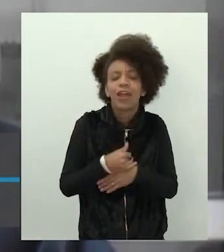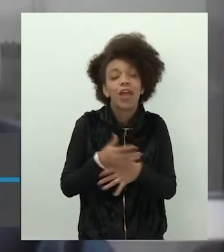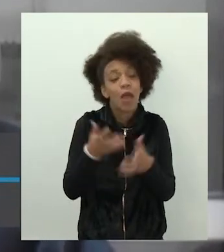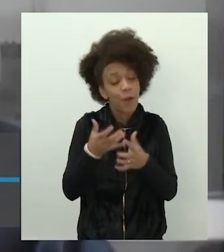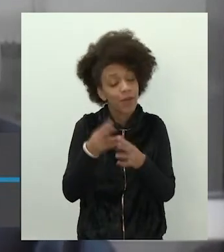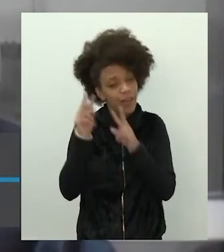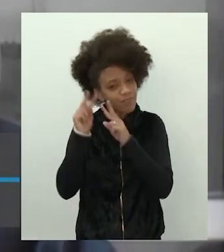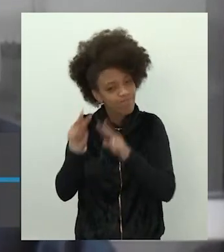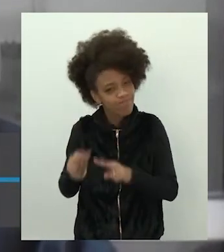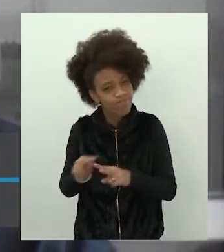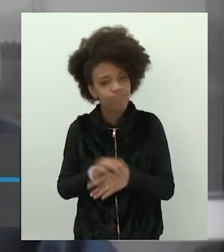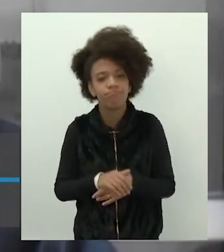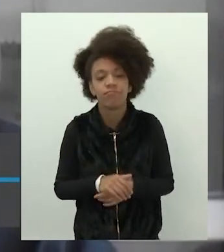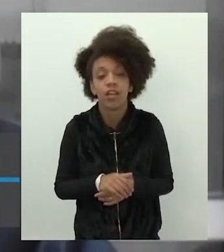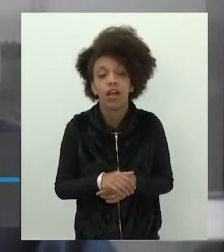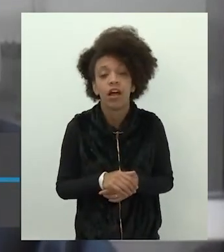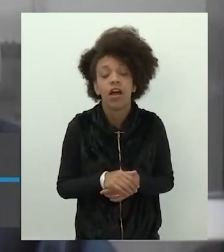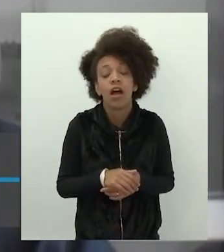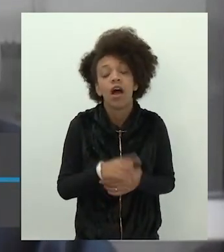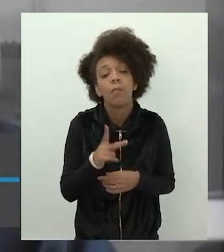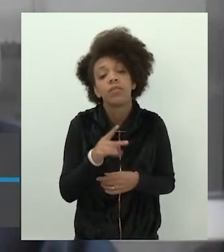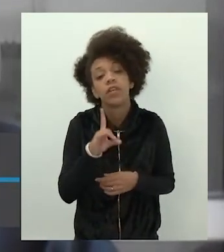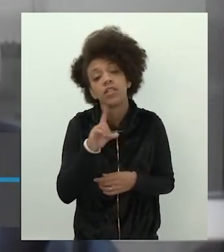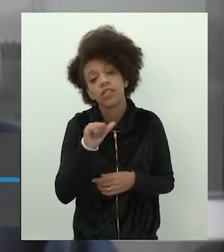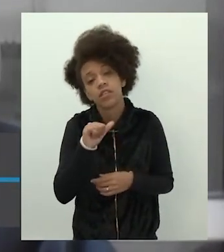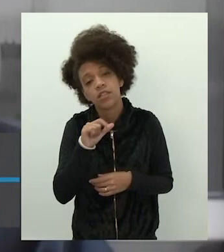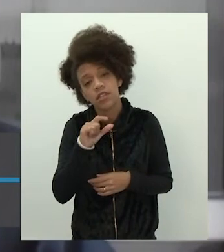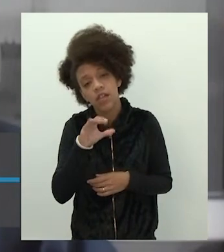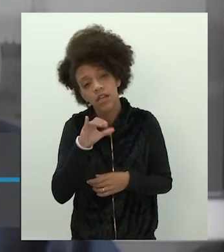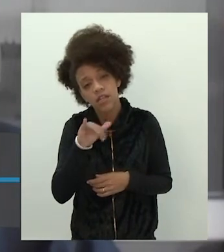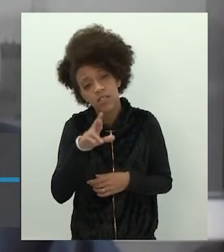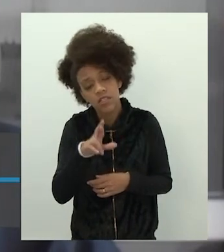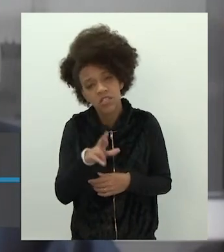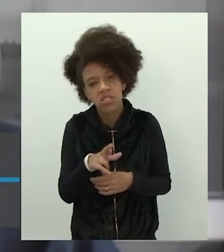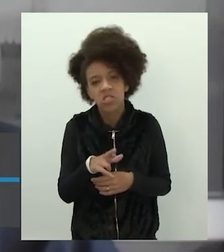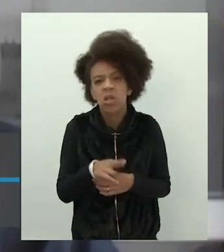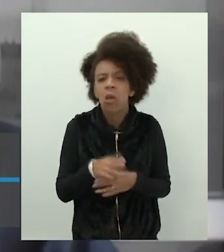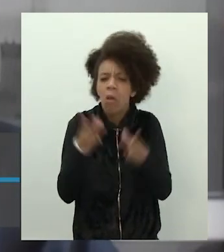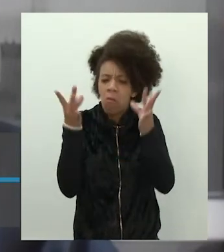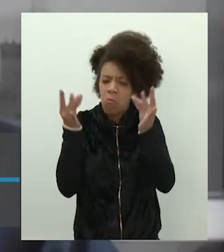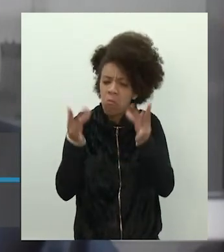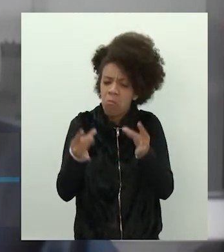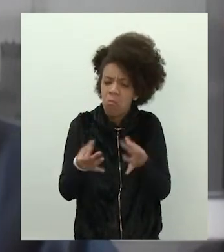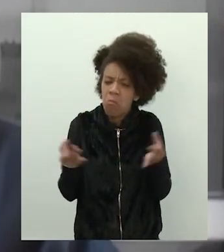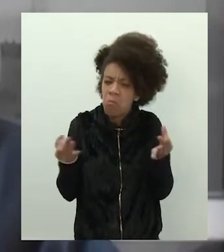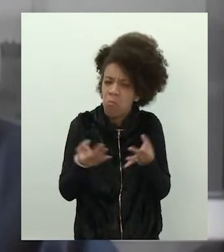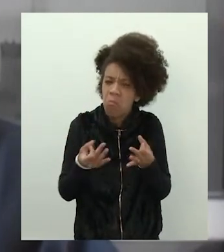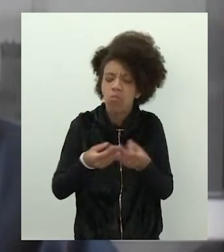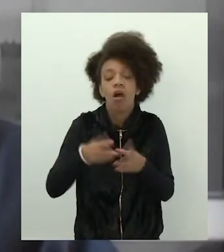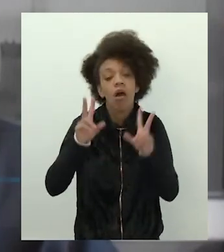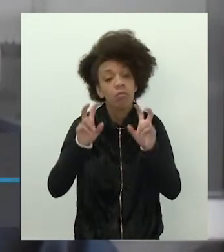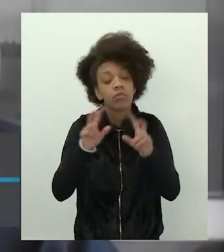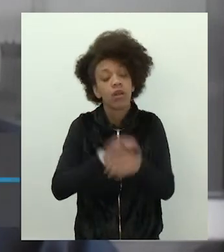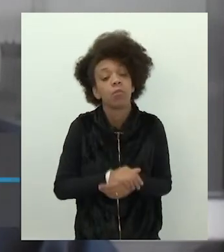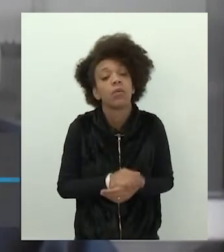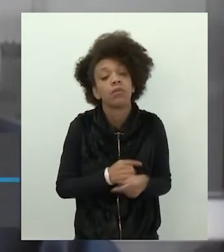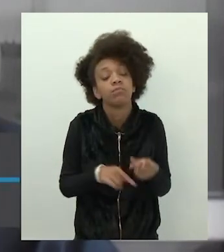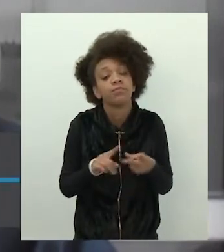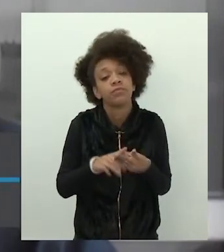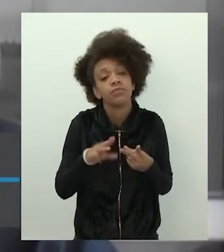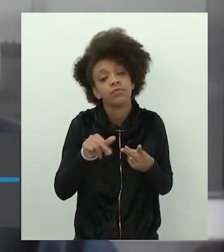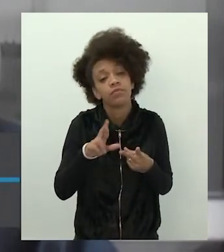aqui. A professora Darcy, né, disse que foi uma excelente escolha para o debate. A professora Maria,